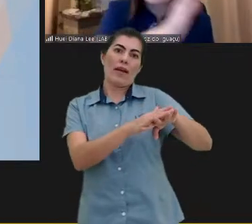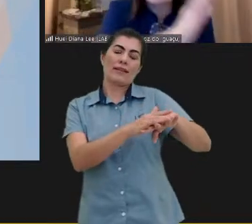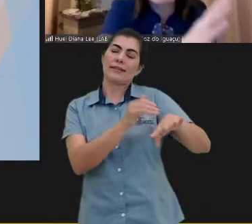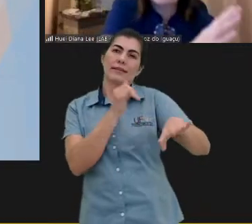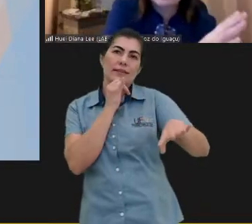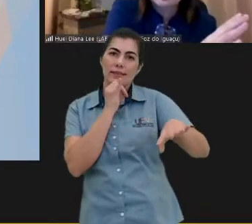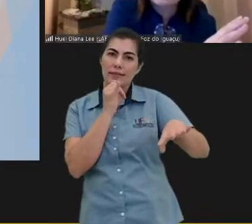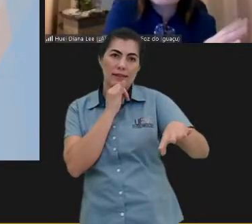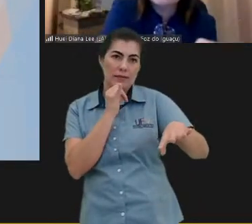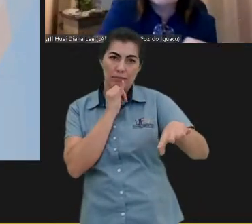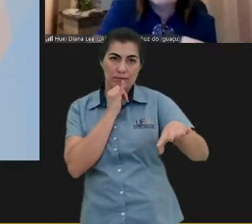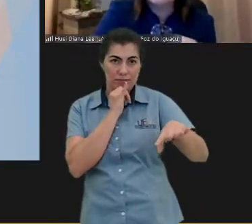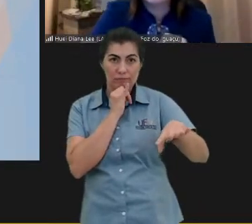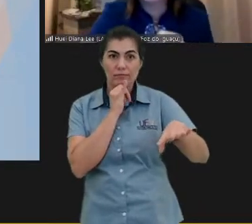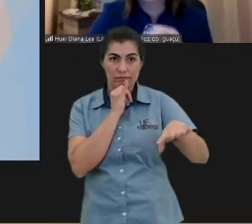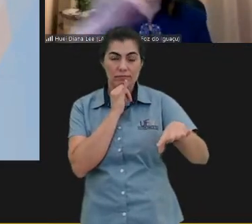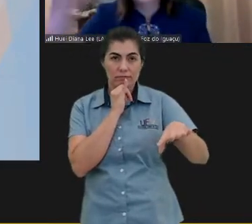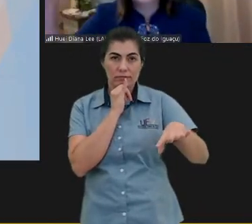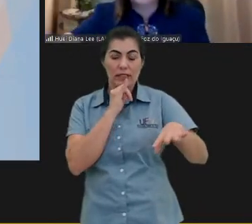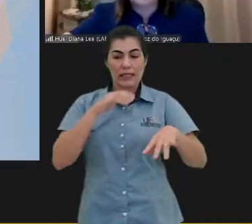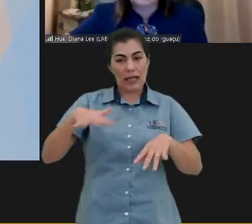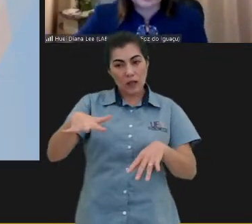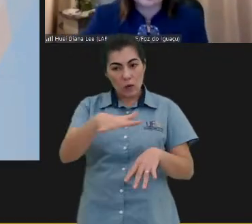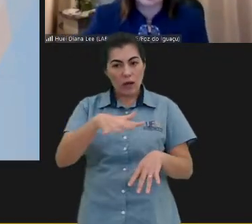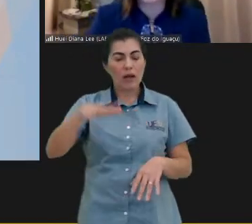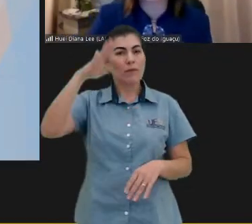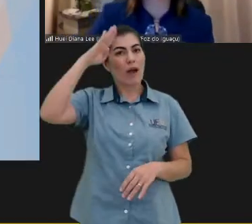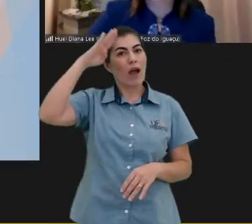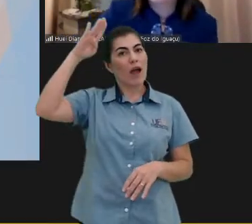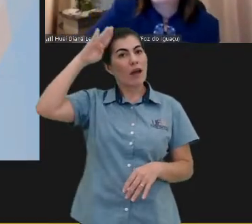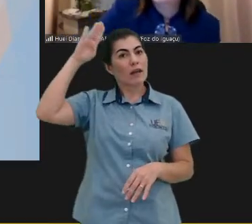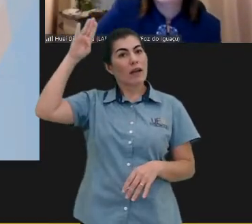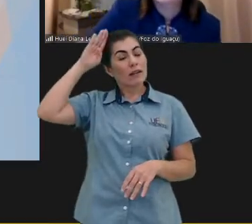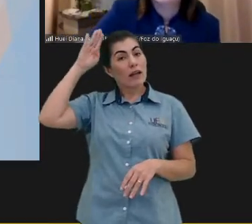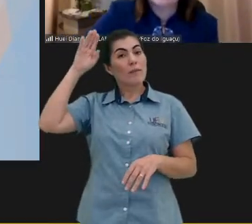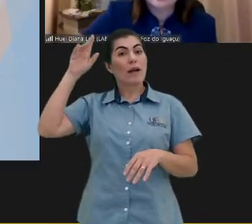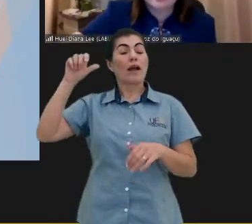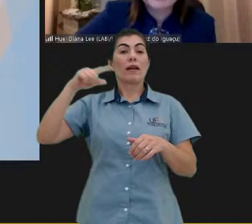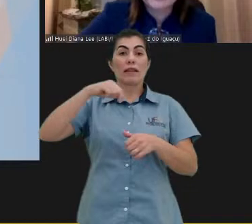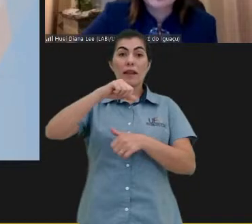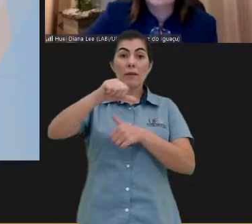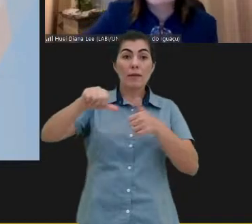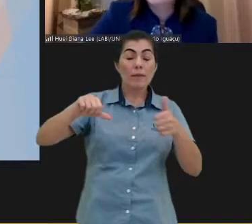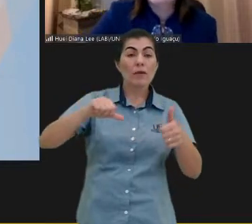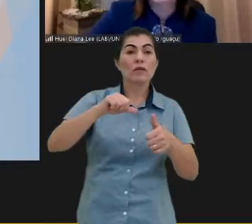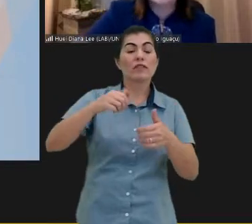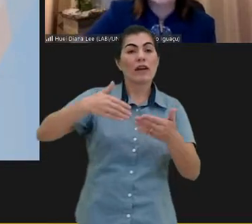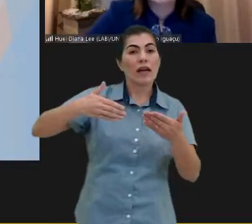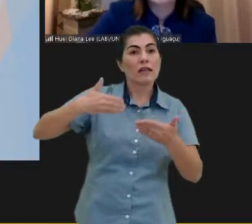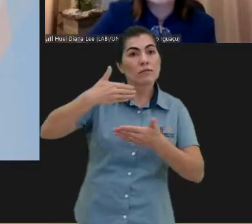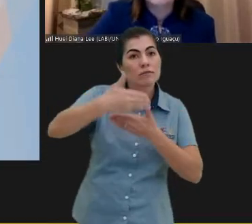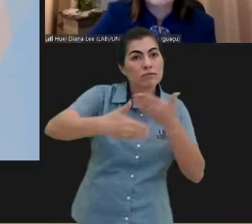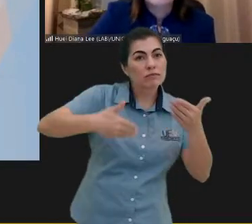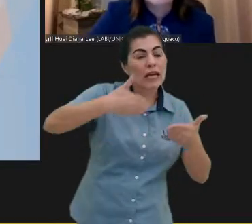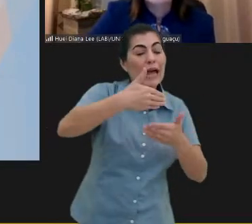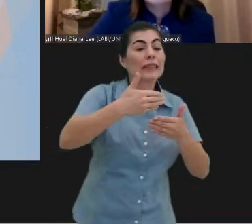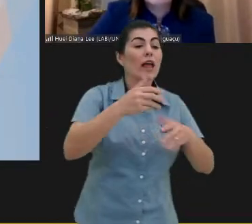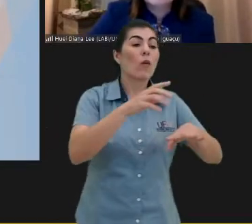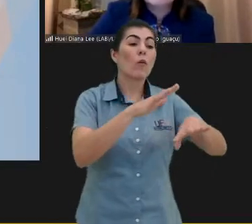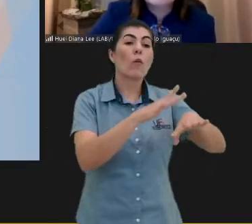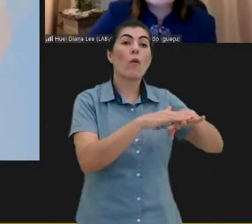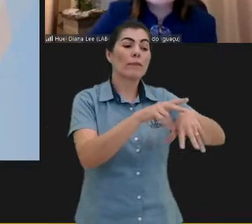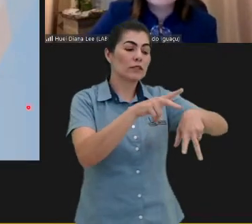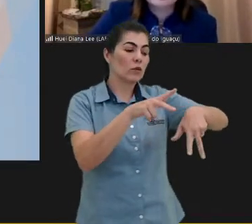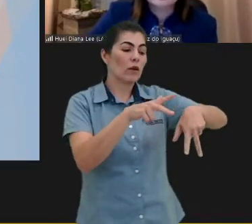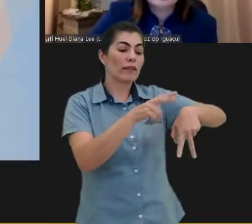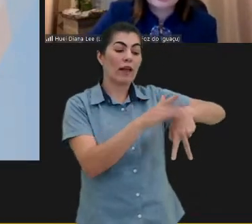que a princípio ainda está no campo acadêmico e depois vai chegar até o paciente. E tem